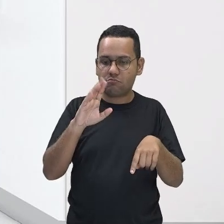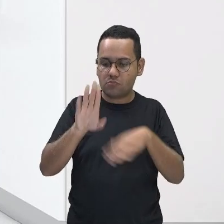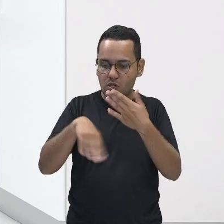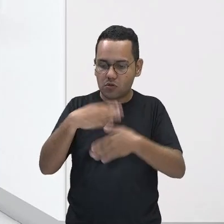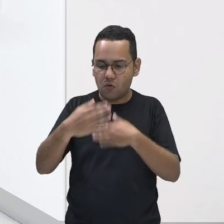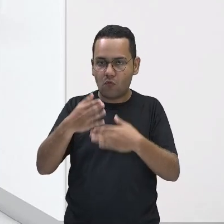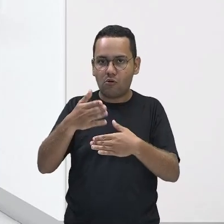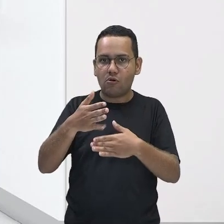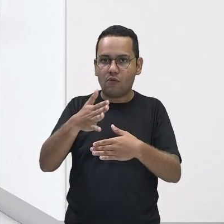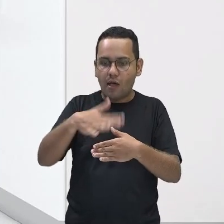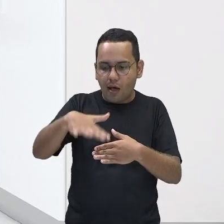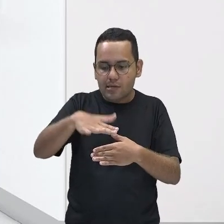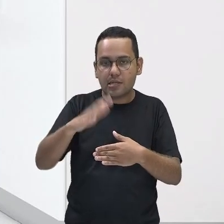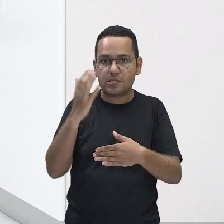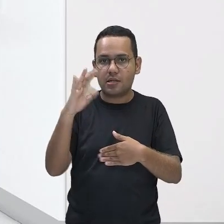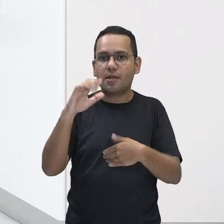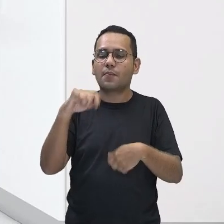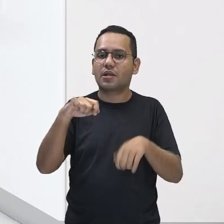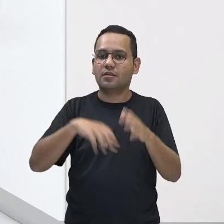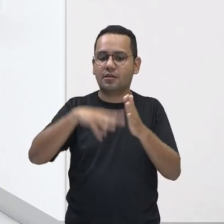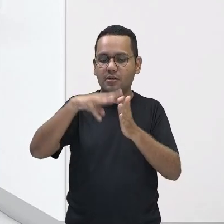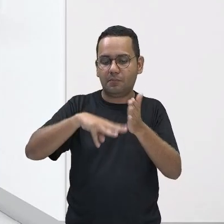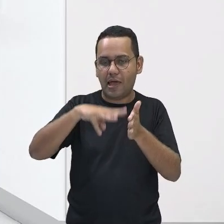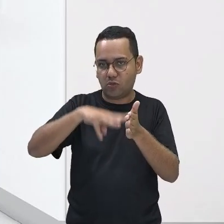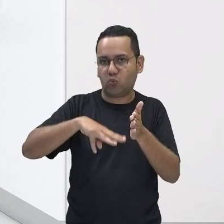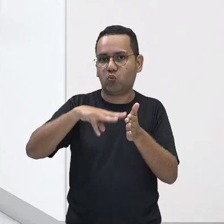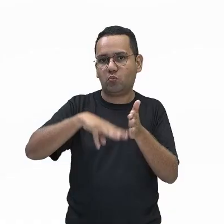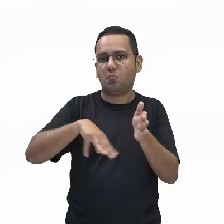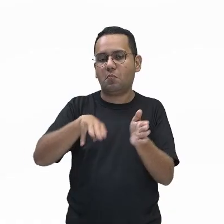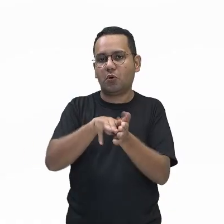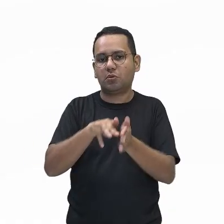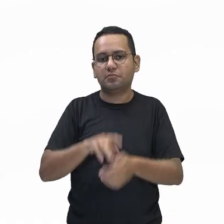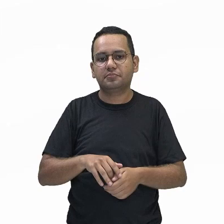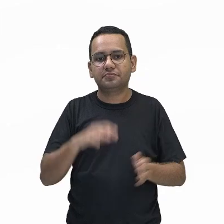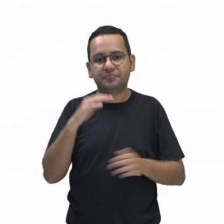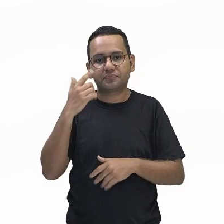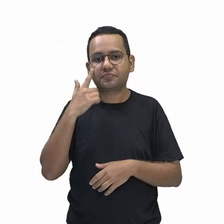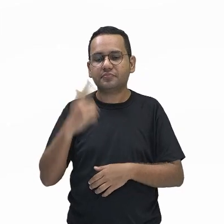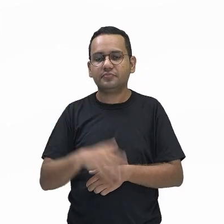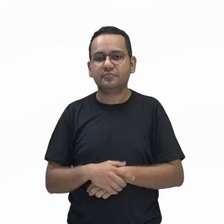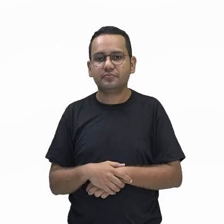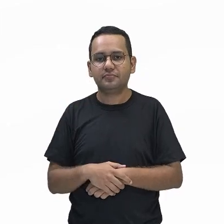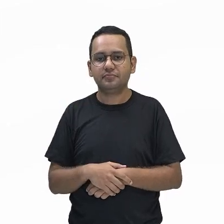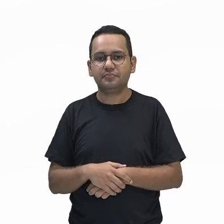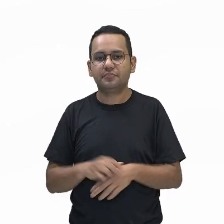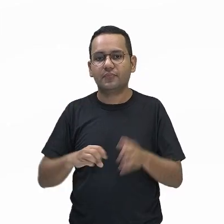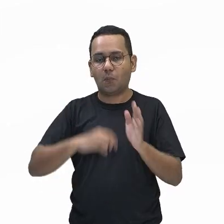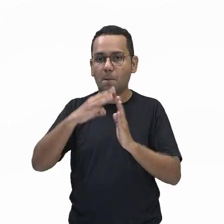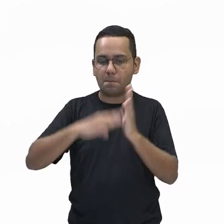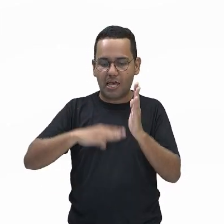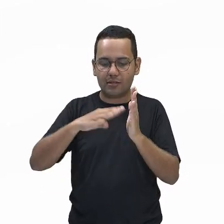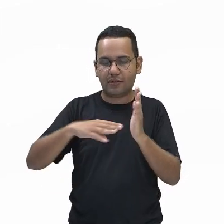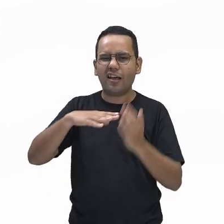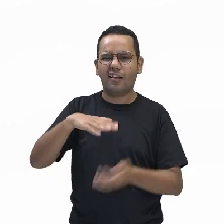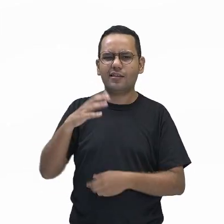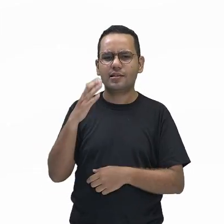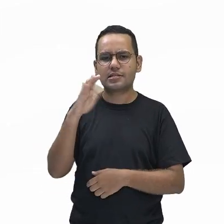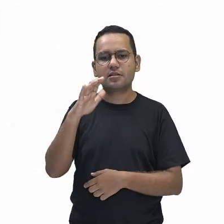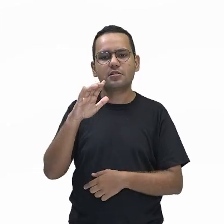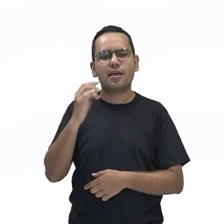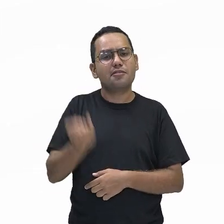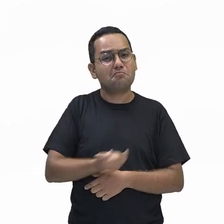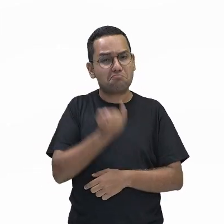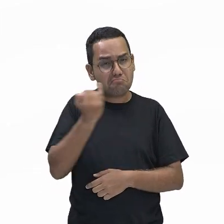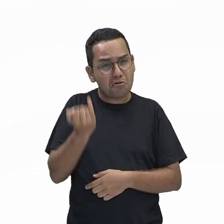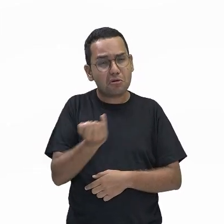já tem que adotar um método científico. O método científico, ele é fundamental na